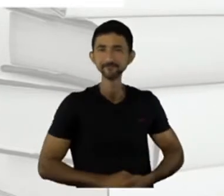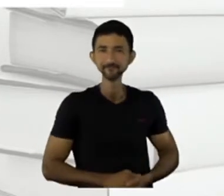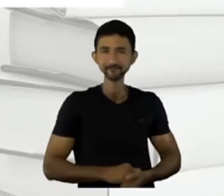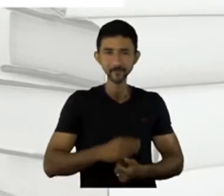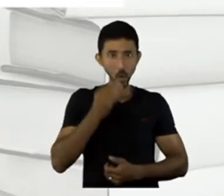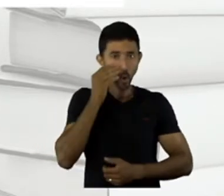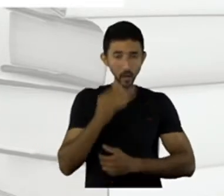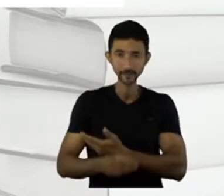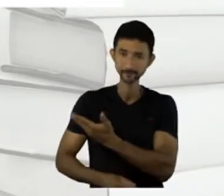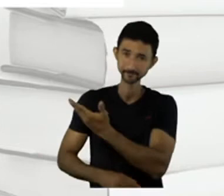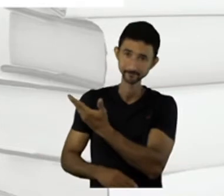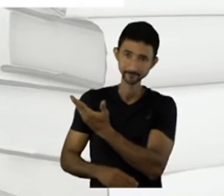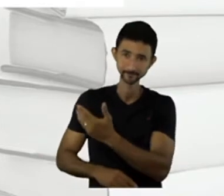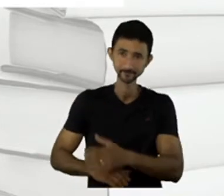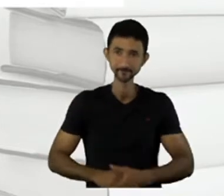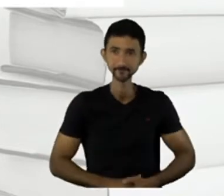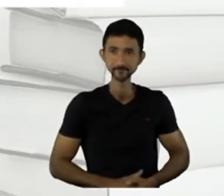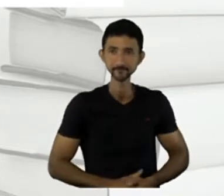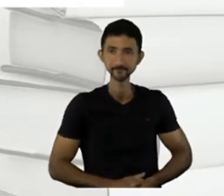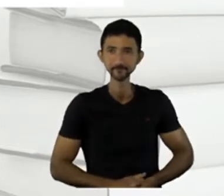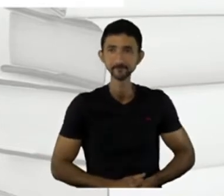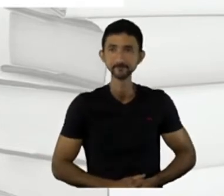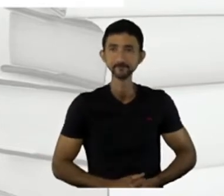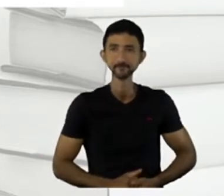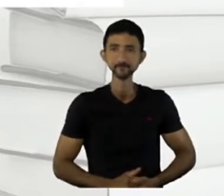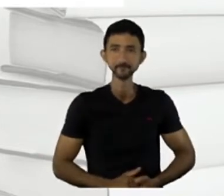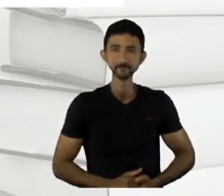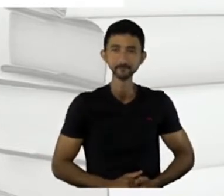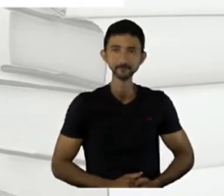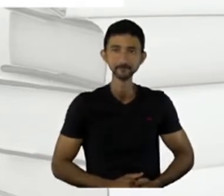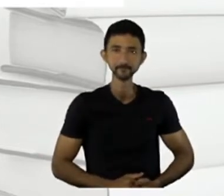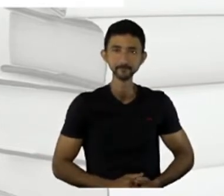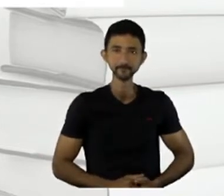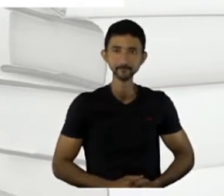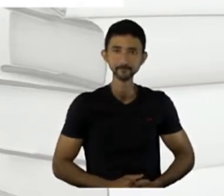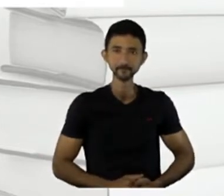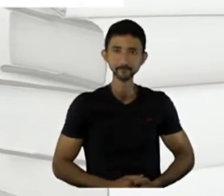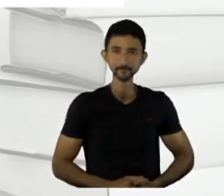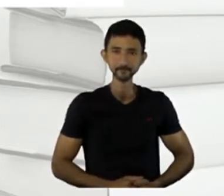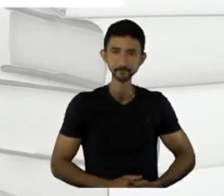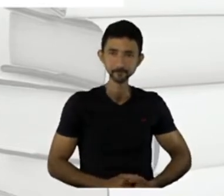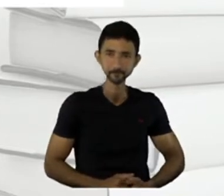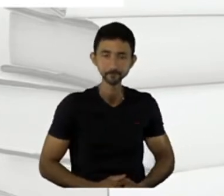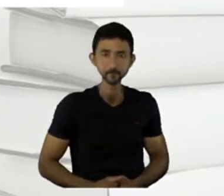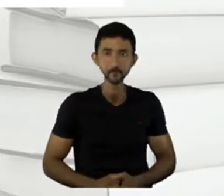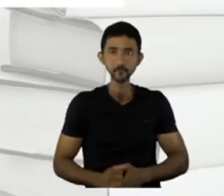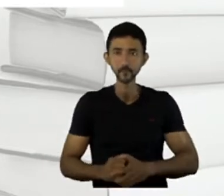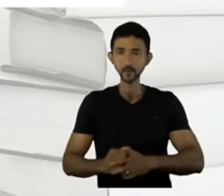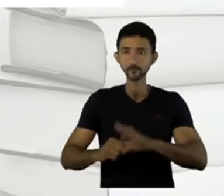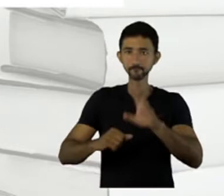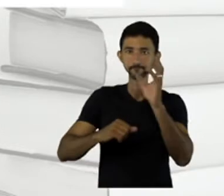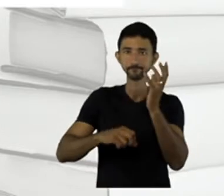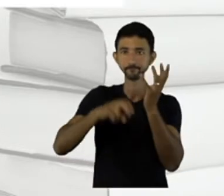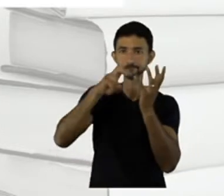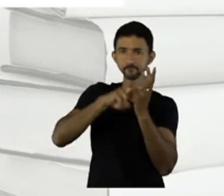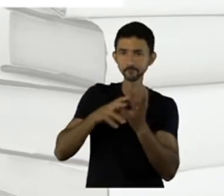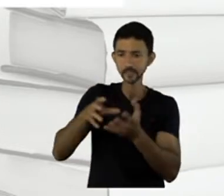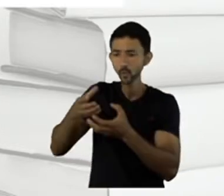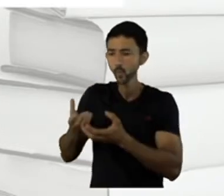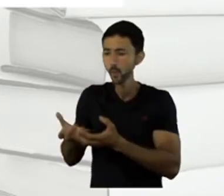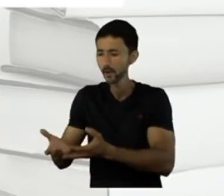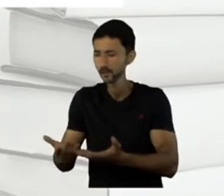Vamos observar aqui nesse diálogo entre a Magali e a Mônica. A Magali fala, segura aí,